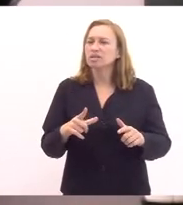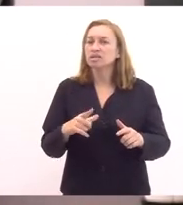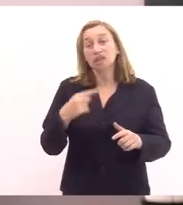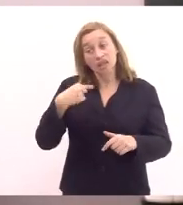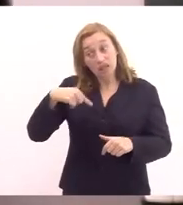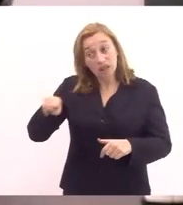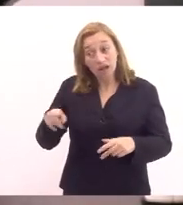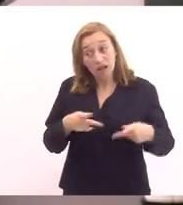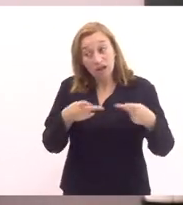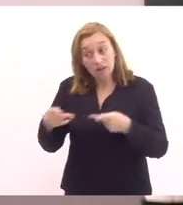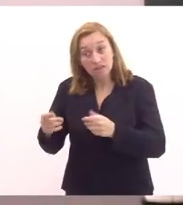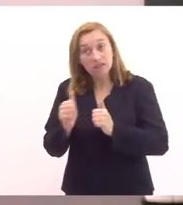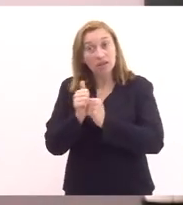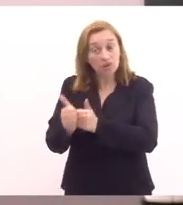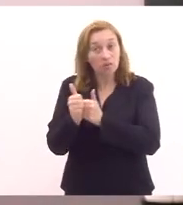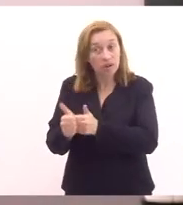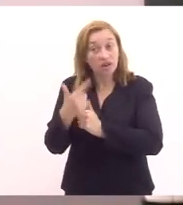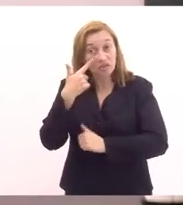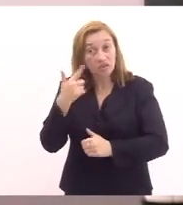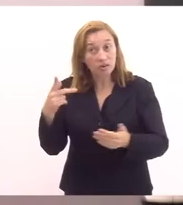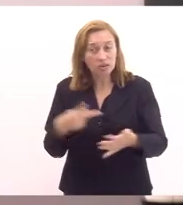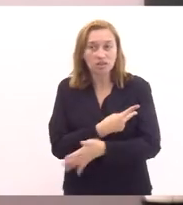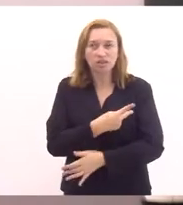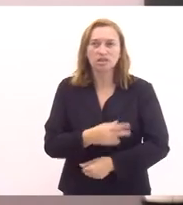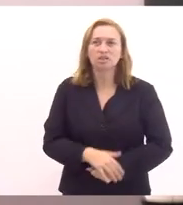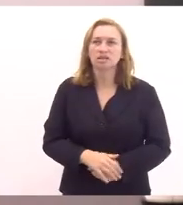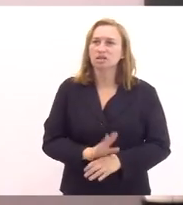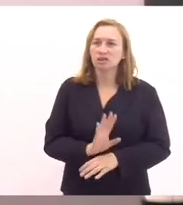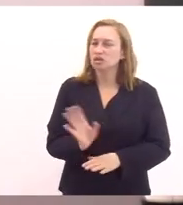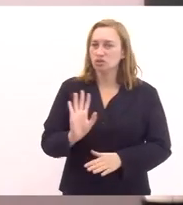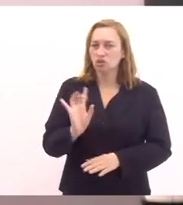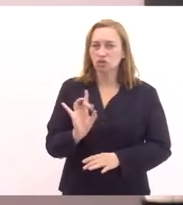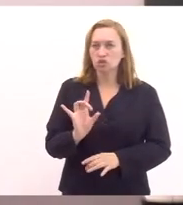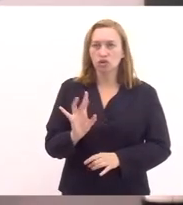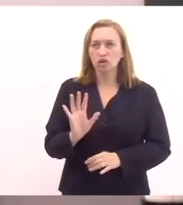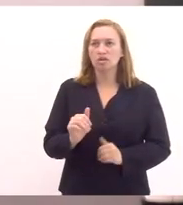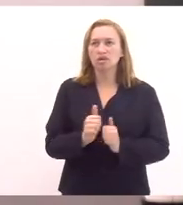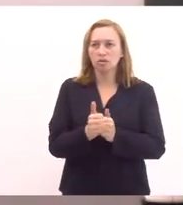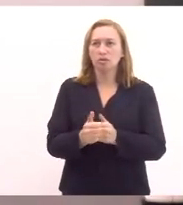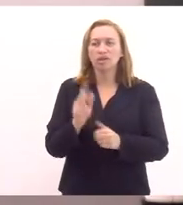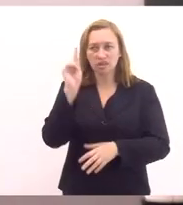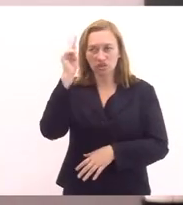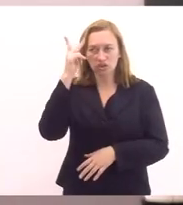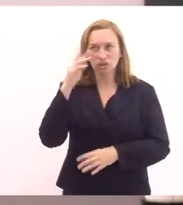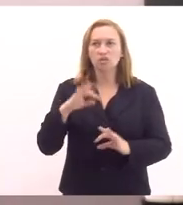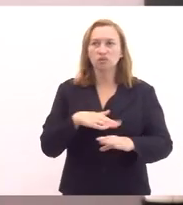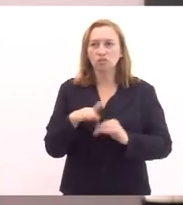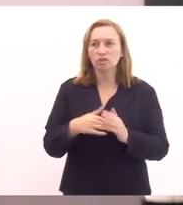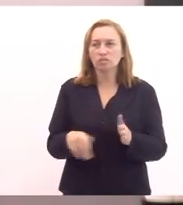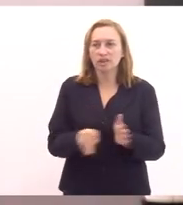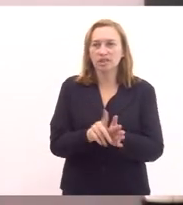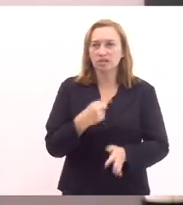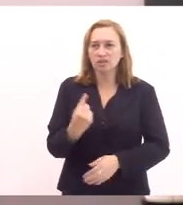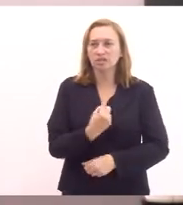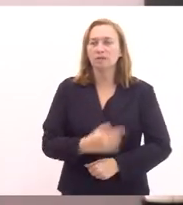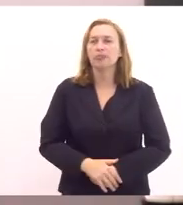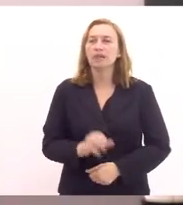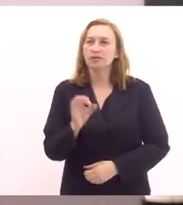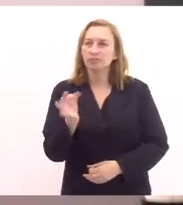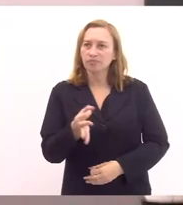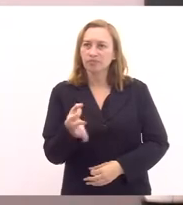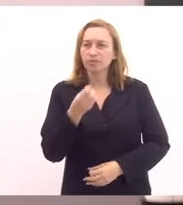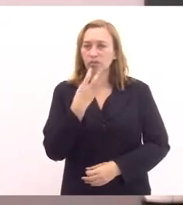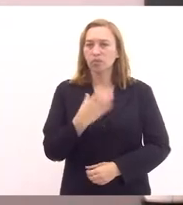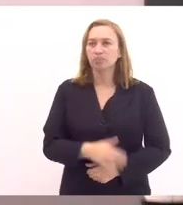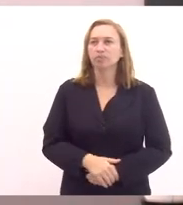lá olhar acompanhar e verificar o que está acontecendo Então é é isso acompanhar essa história aí que é de todas nós beleza